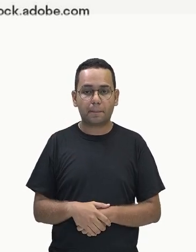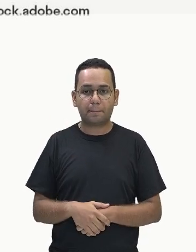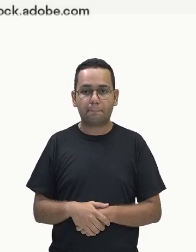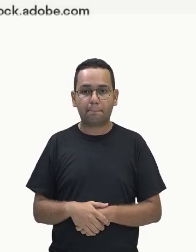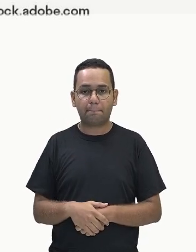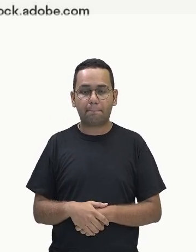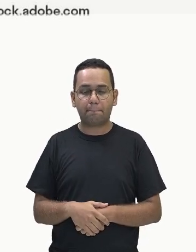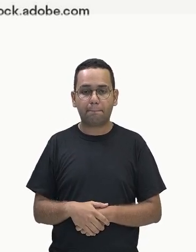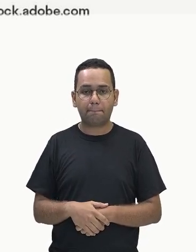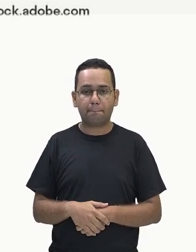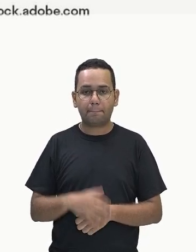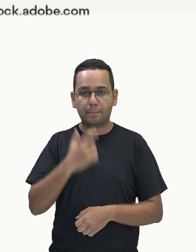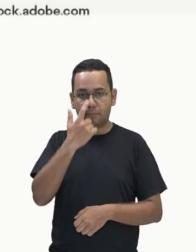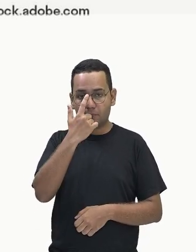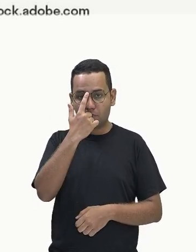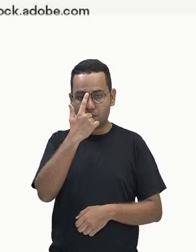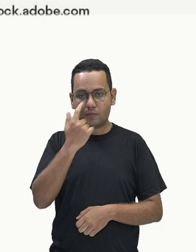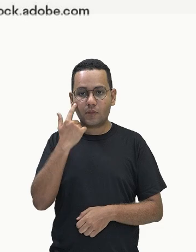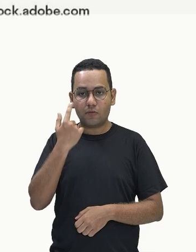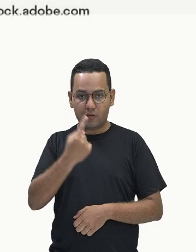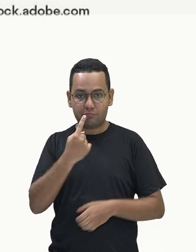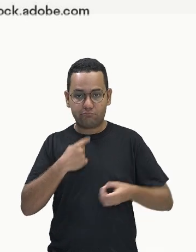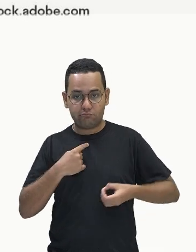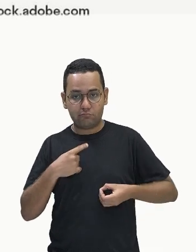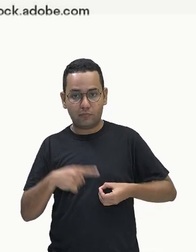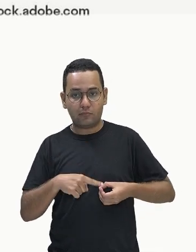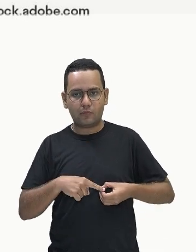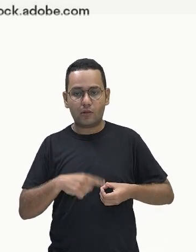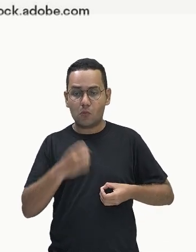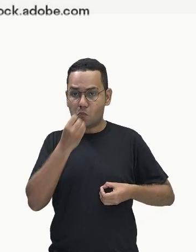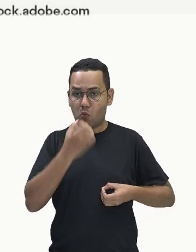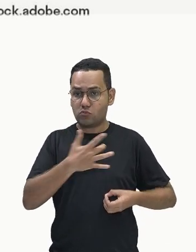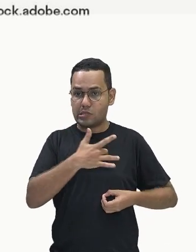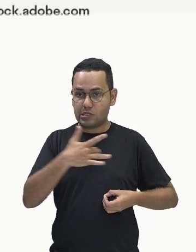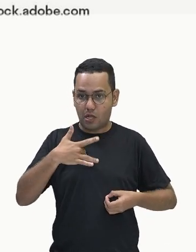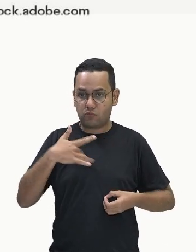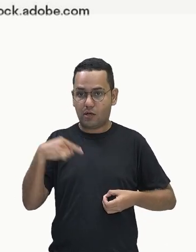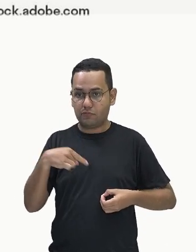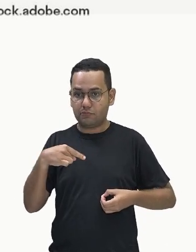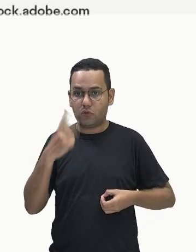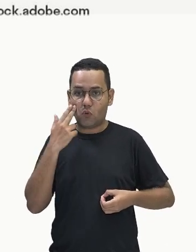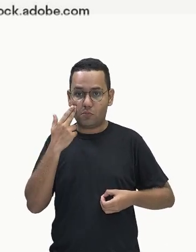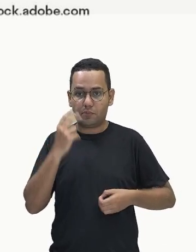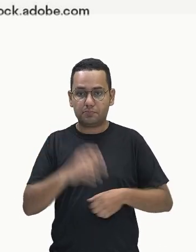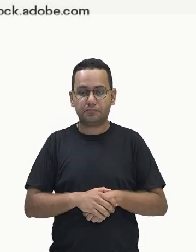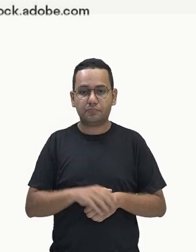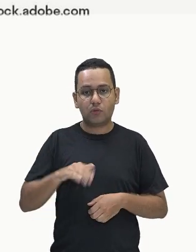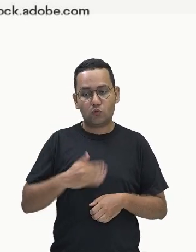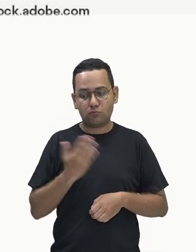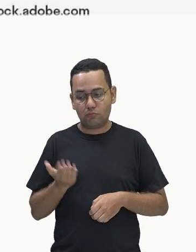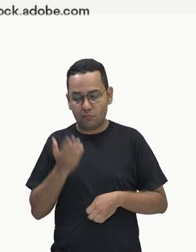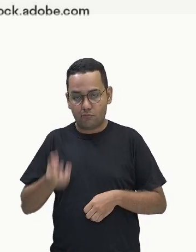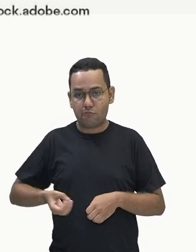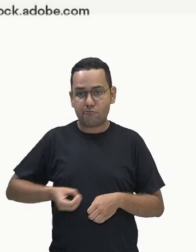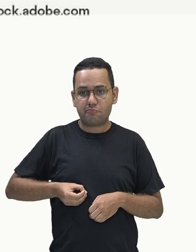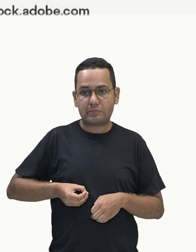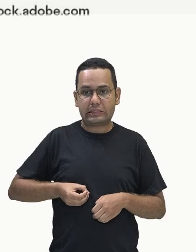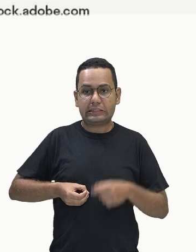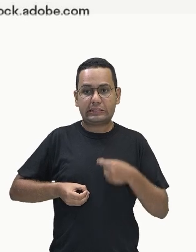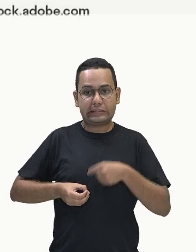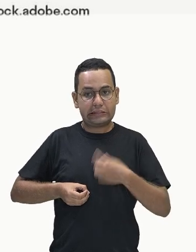Perceba de um lado aqui, um ovário saudável, um ovário normal, e do outro lado, um